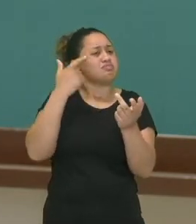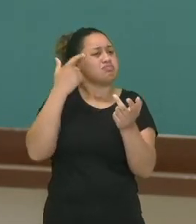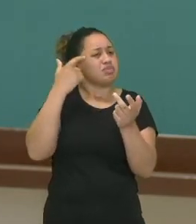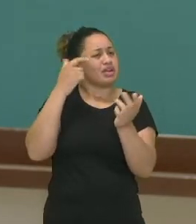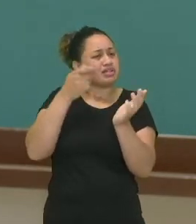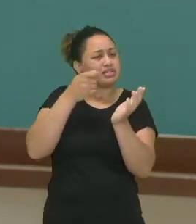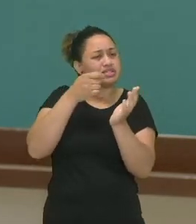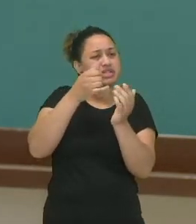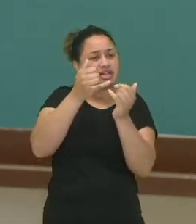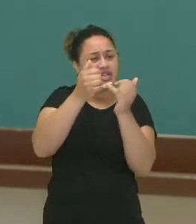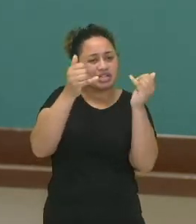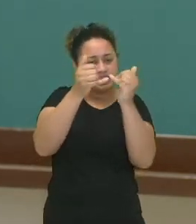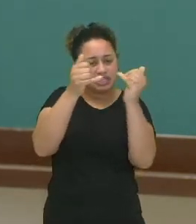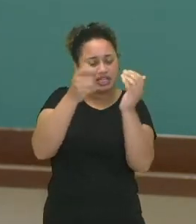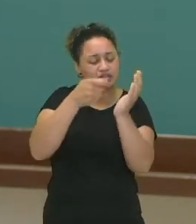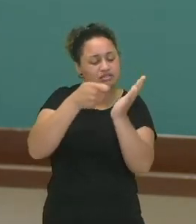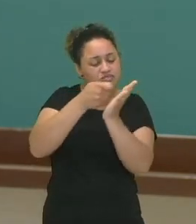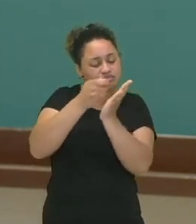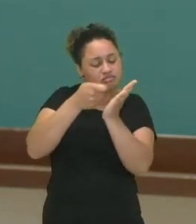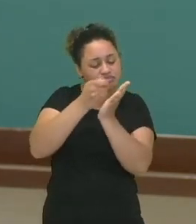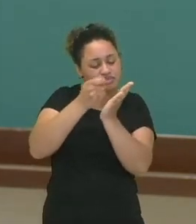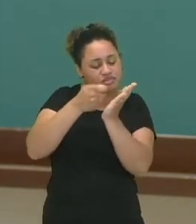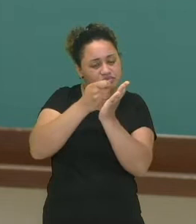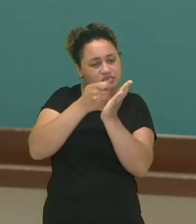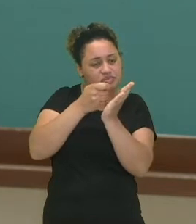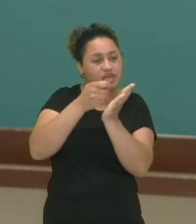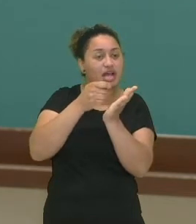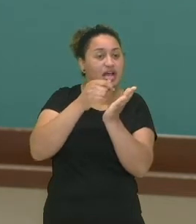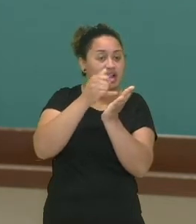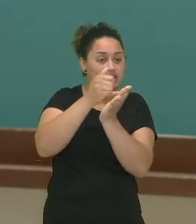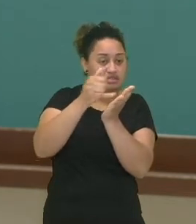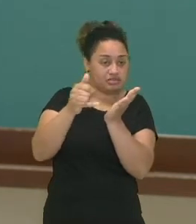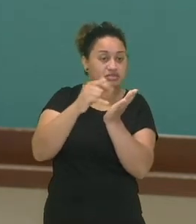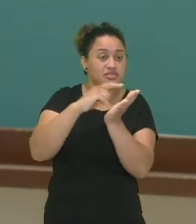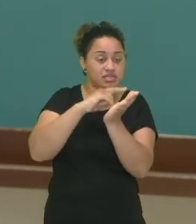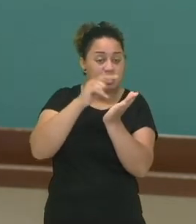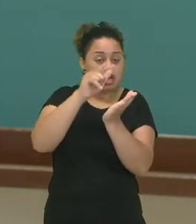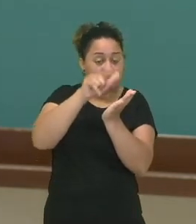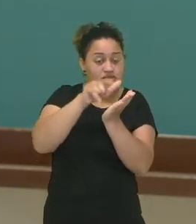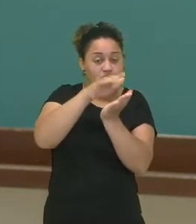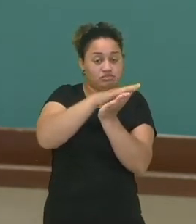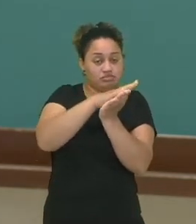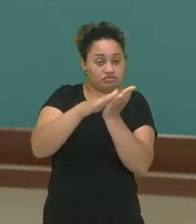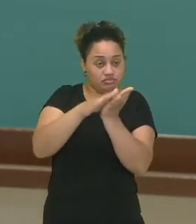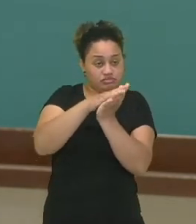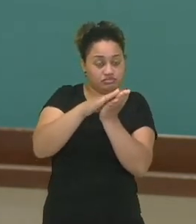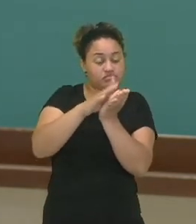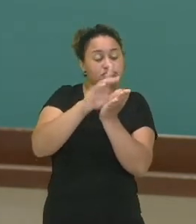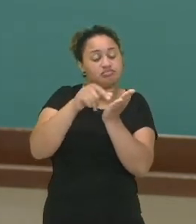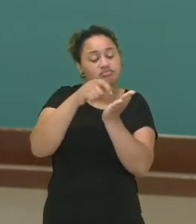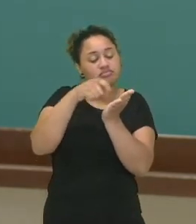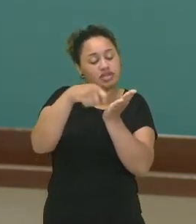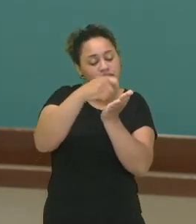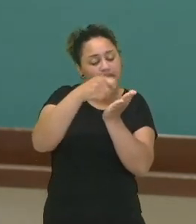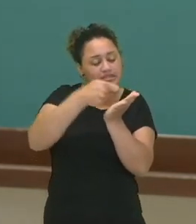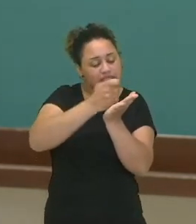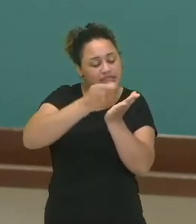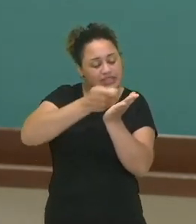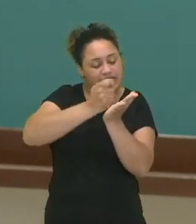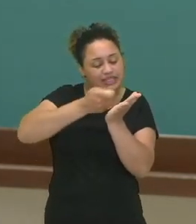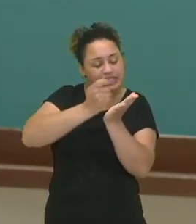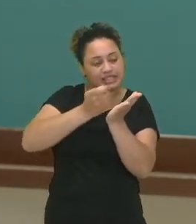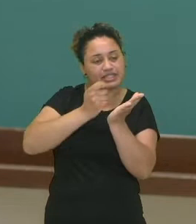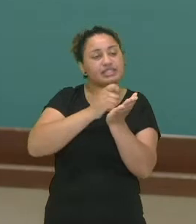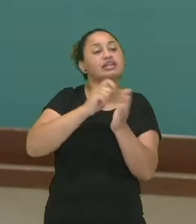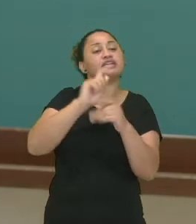linha dessa foram as partes que ficaram altas, ficaram em relevo, e é isso que vai ser prensado para